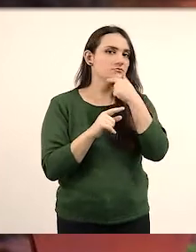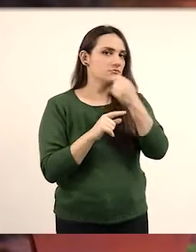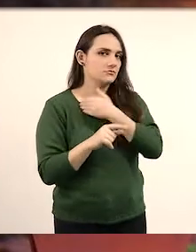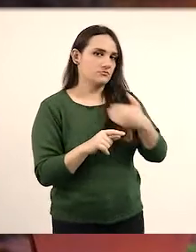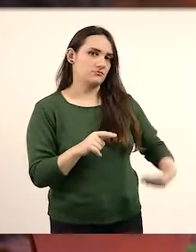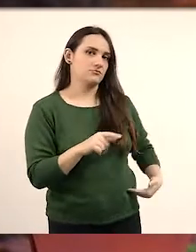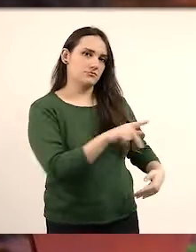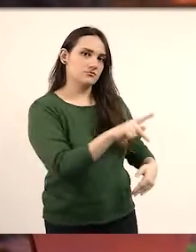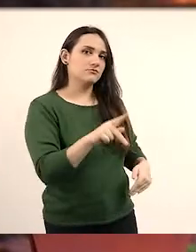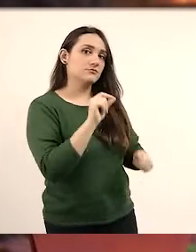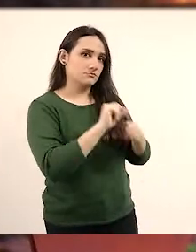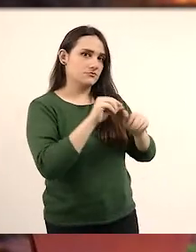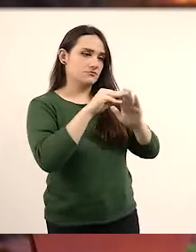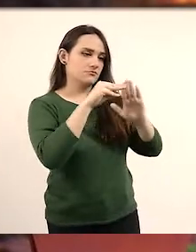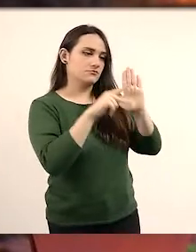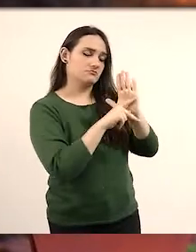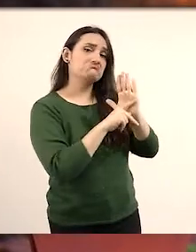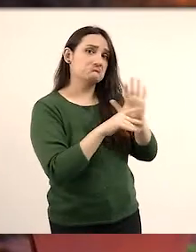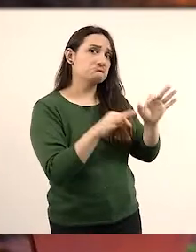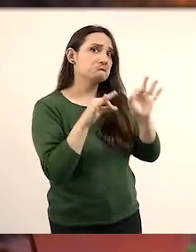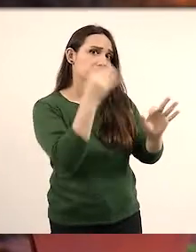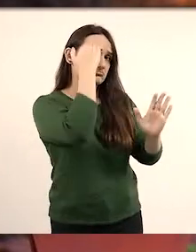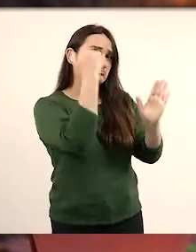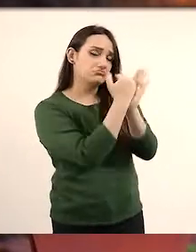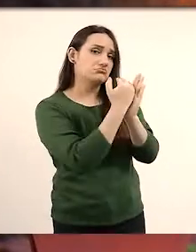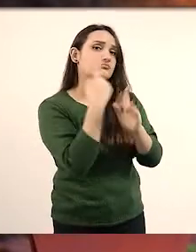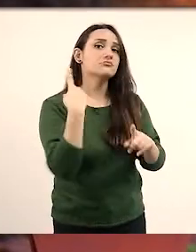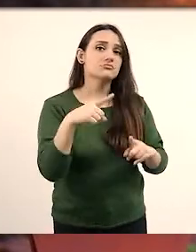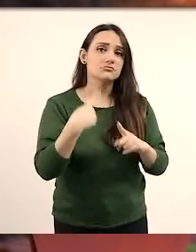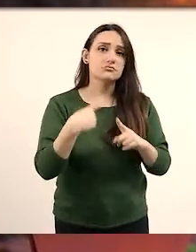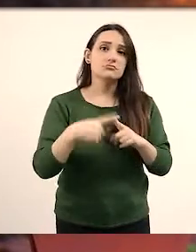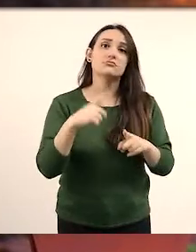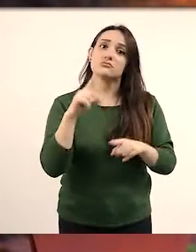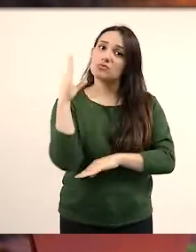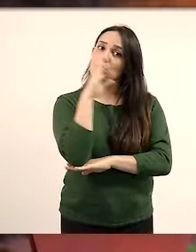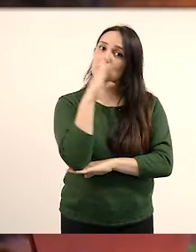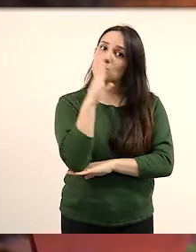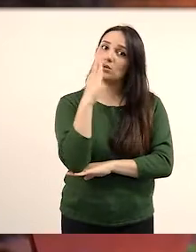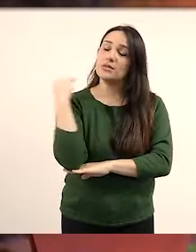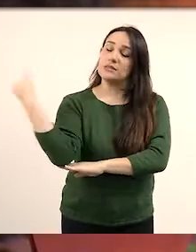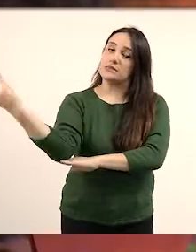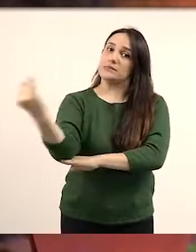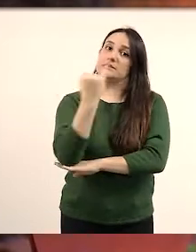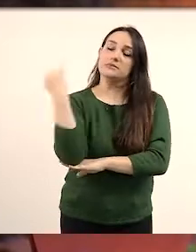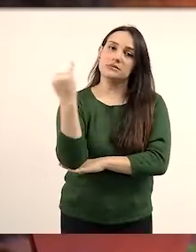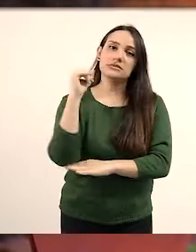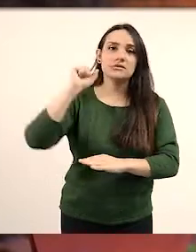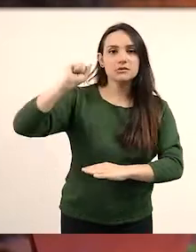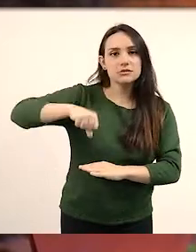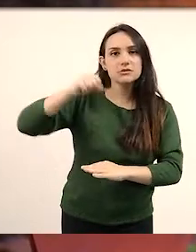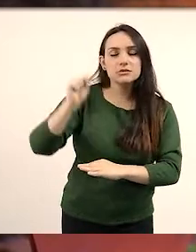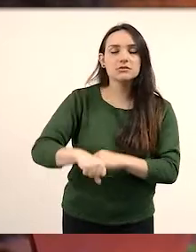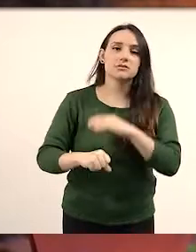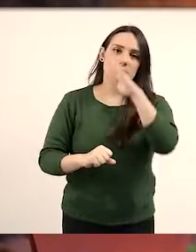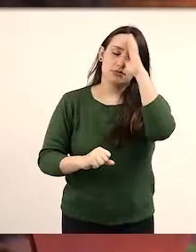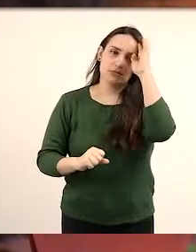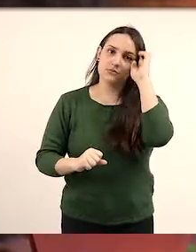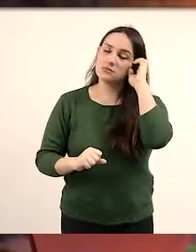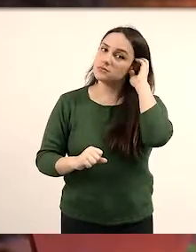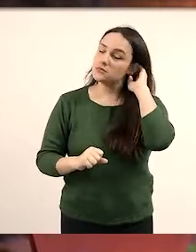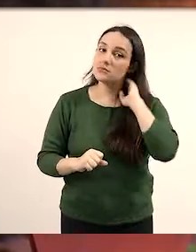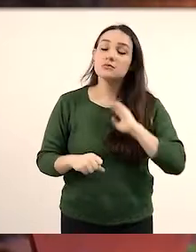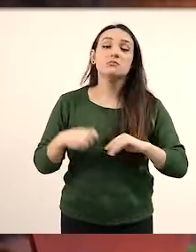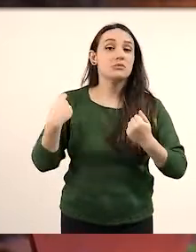presente, né? A urgência, principalmente a relevância. A pandemia, uma coisa urgente que precisava